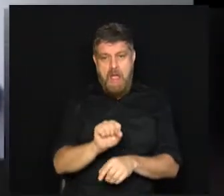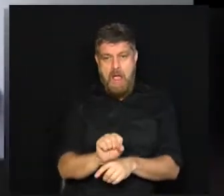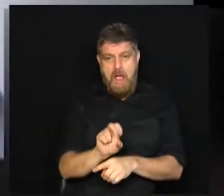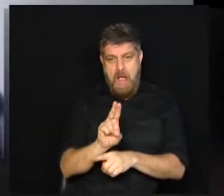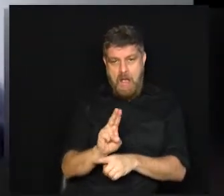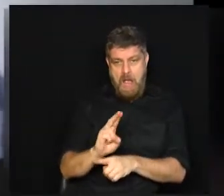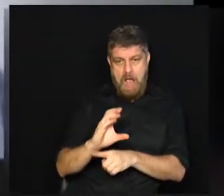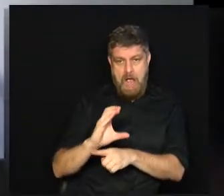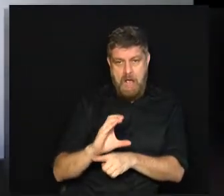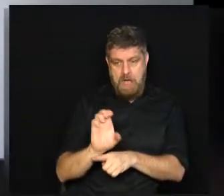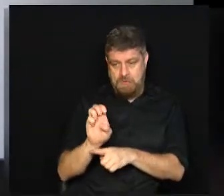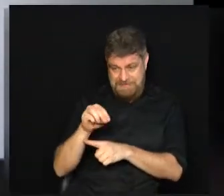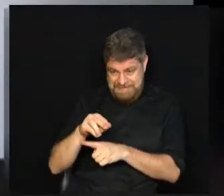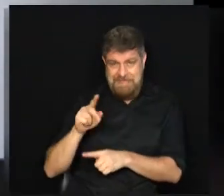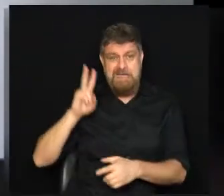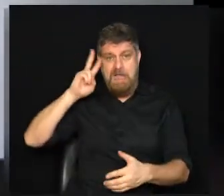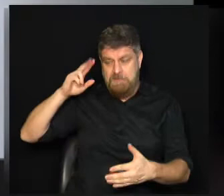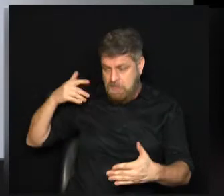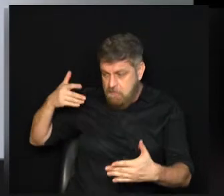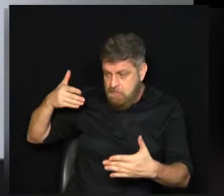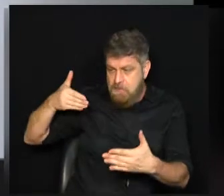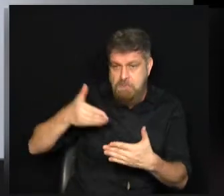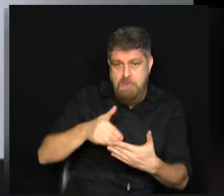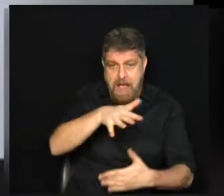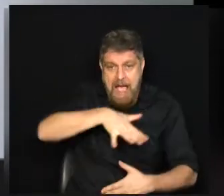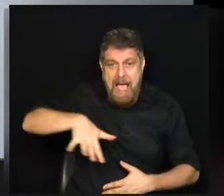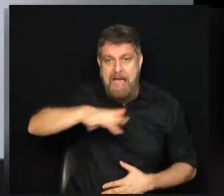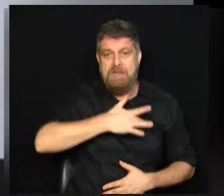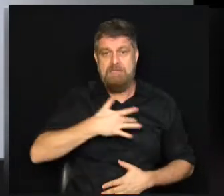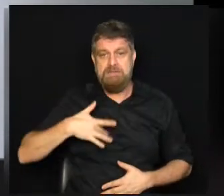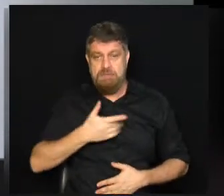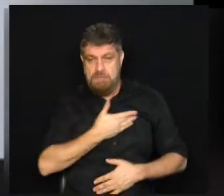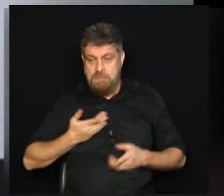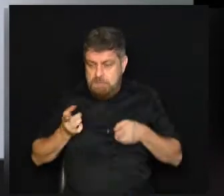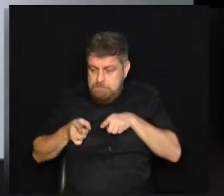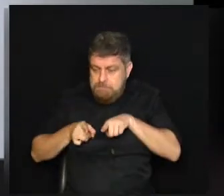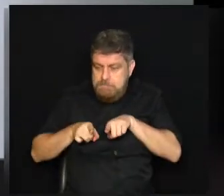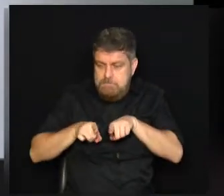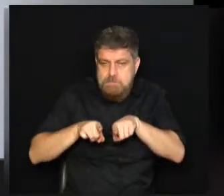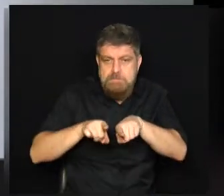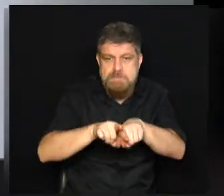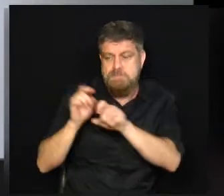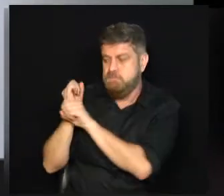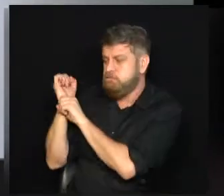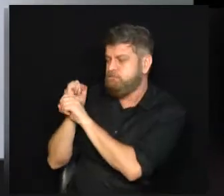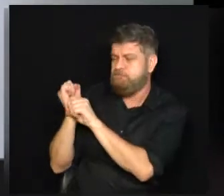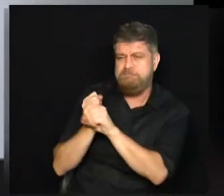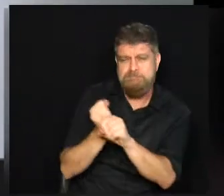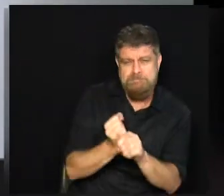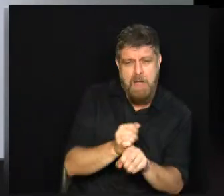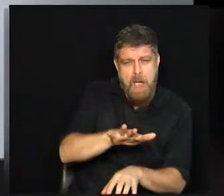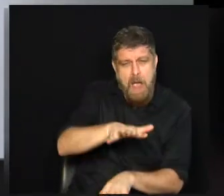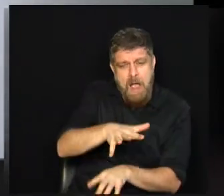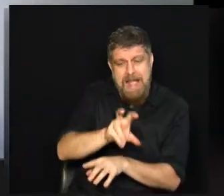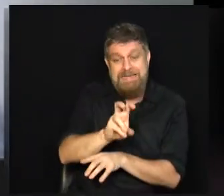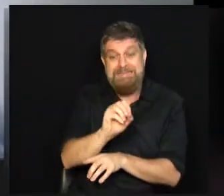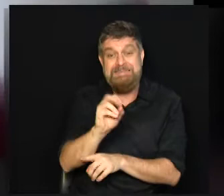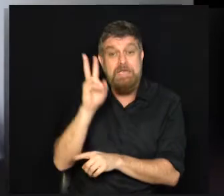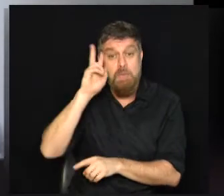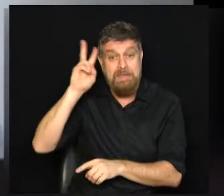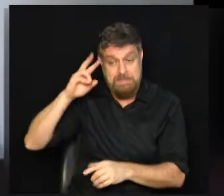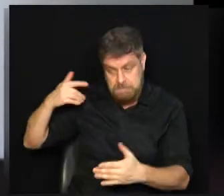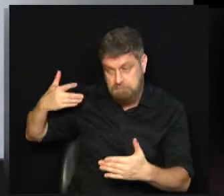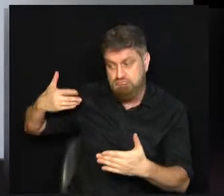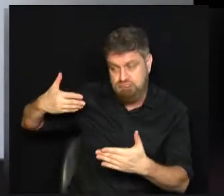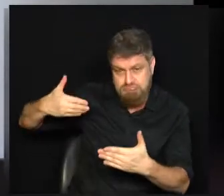que acompanhou o desenvolvimento da saúde pública nos últimos anos, 50 anos de história, pelo menos